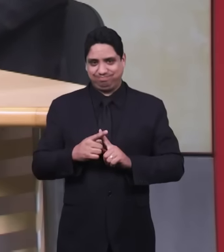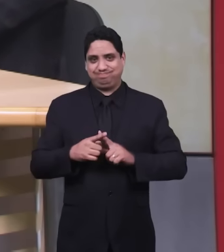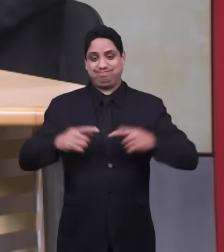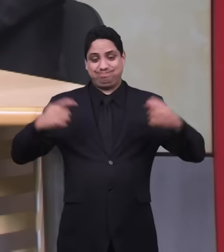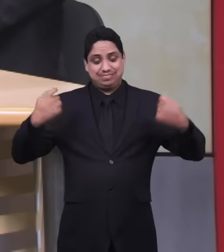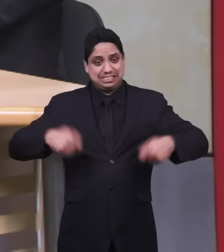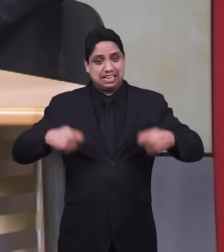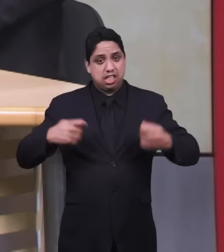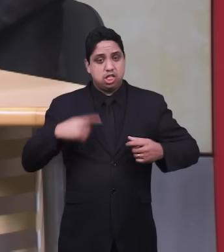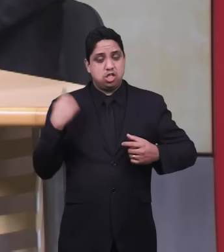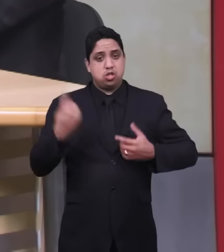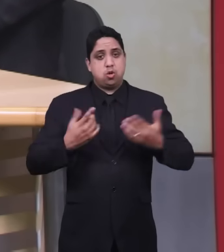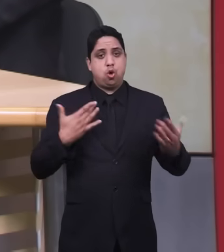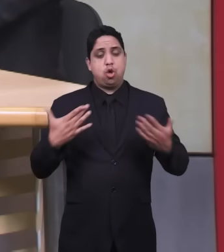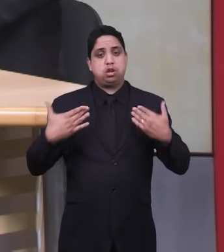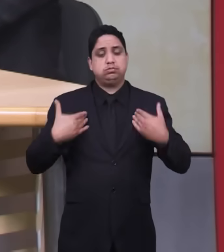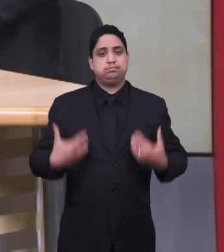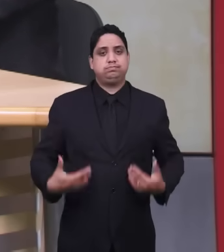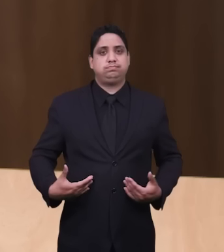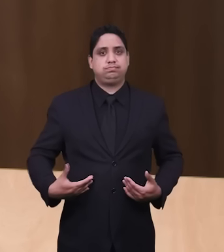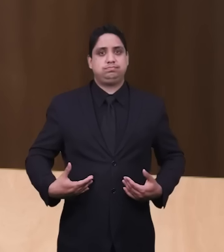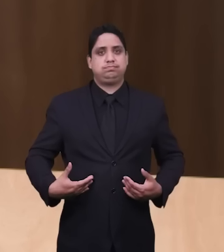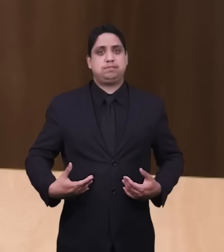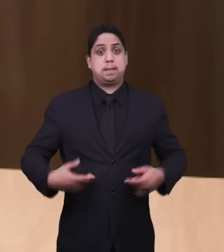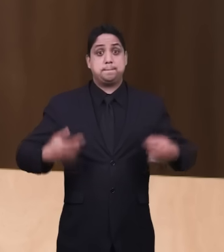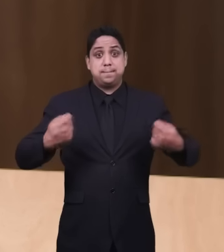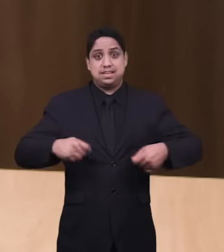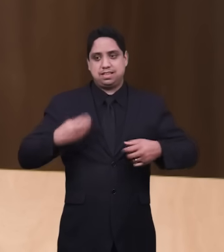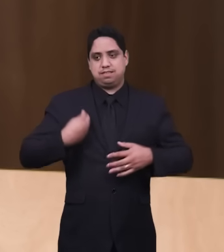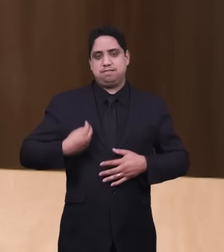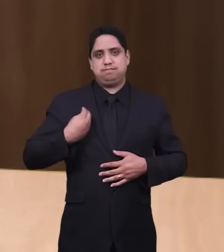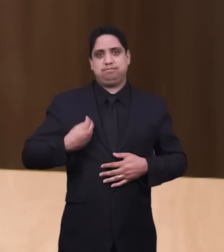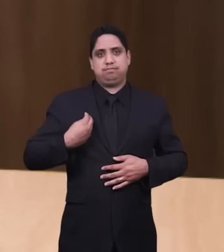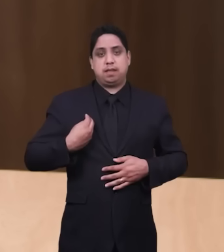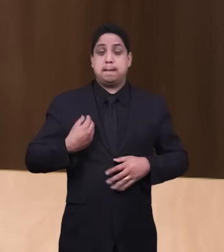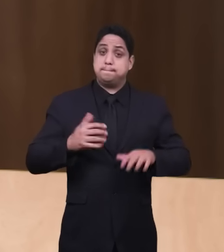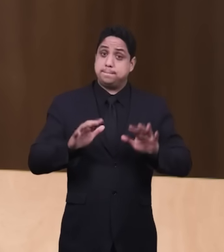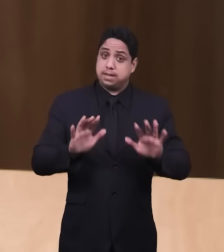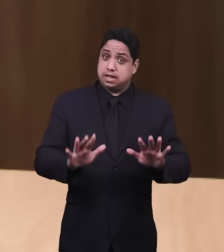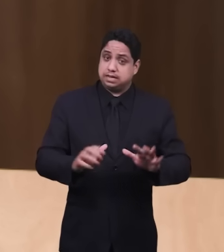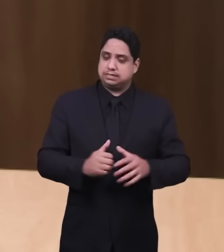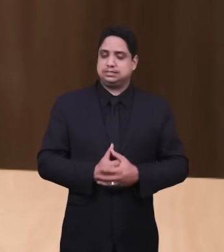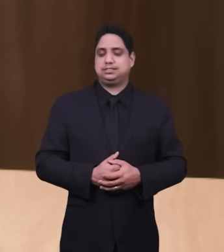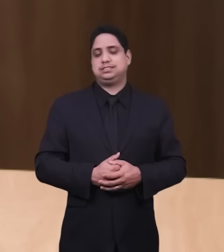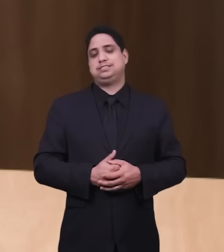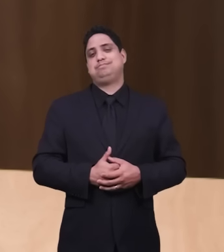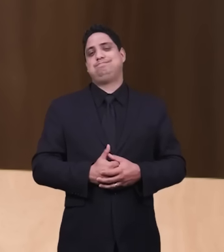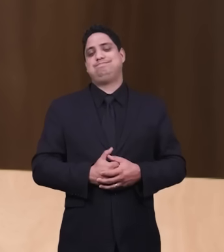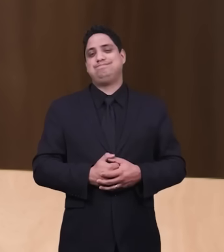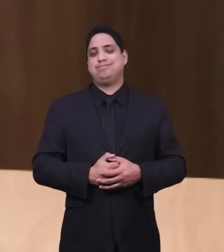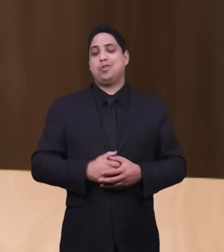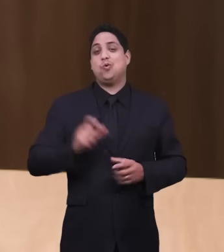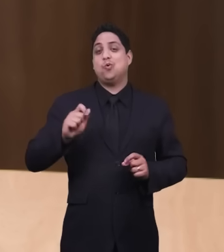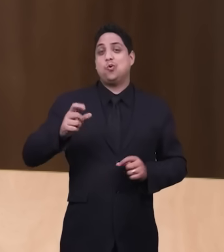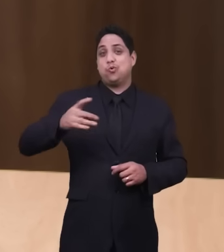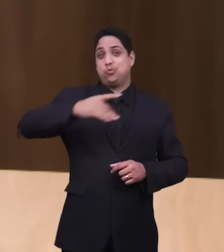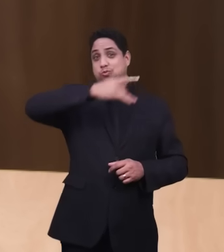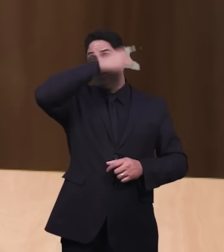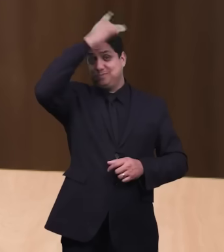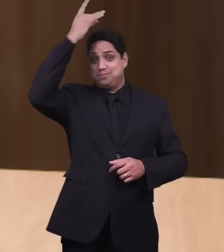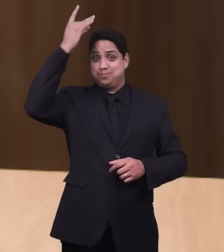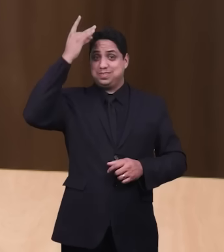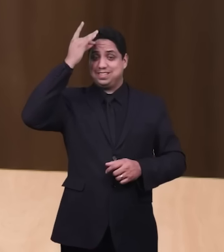a igreja, como corpo de Cristo, tinha que passar por aquele momento. Só que o Espírito